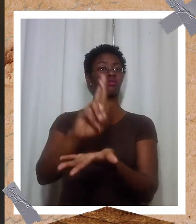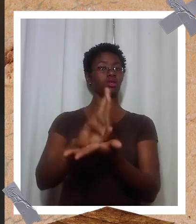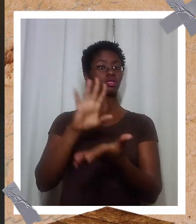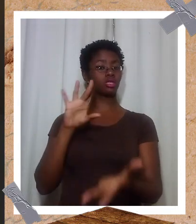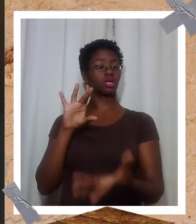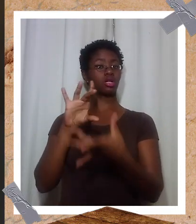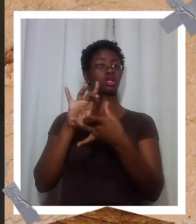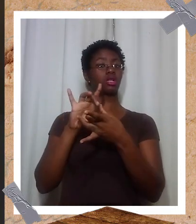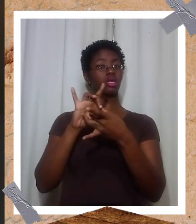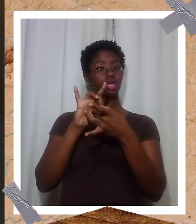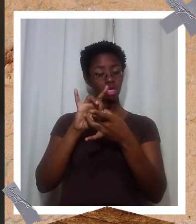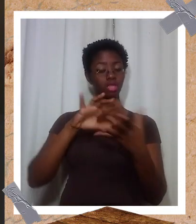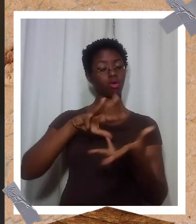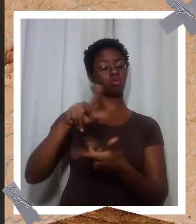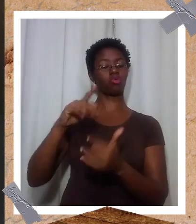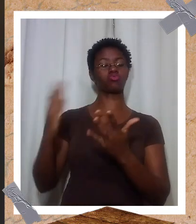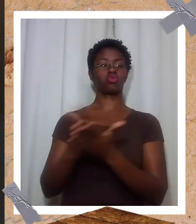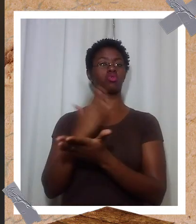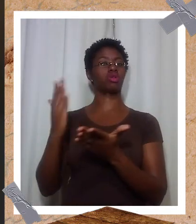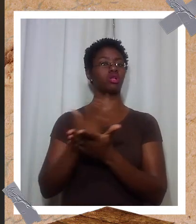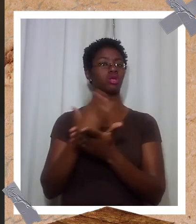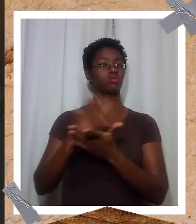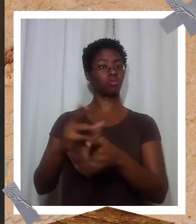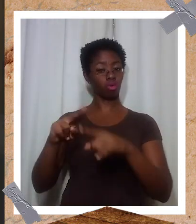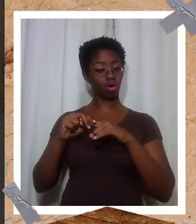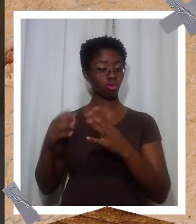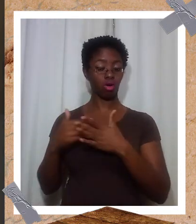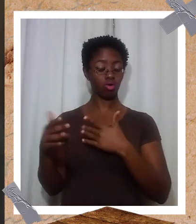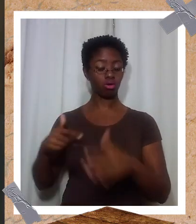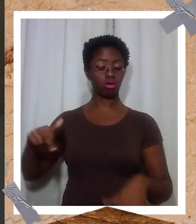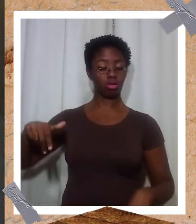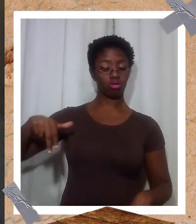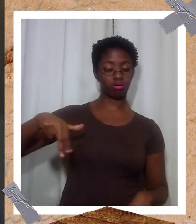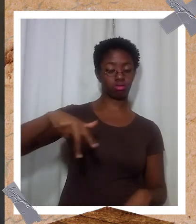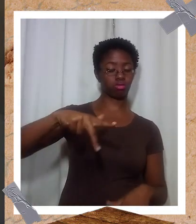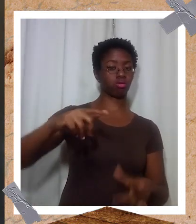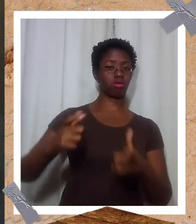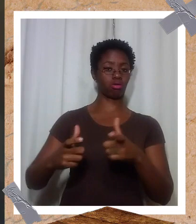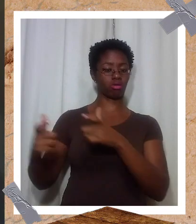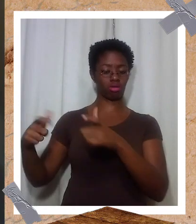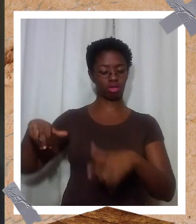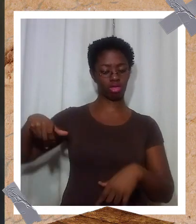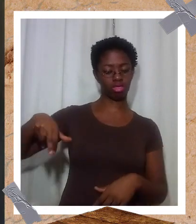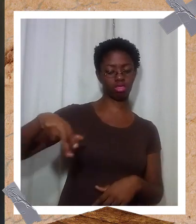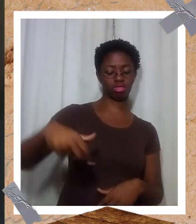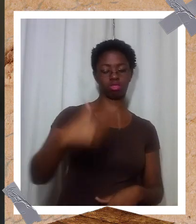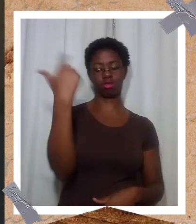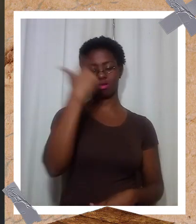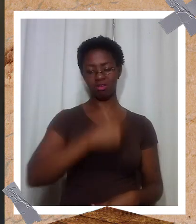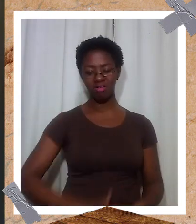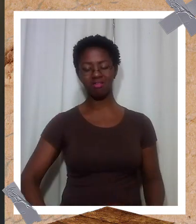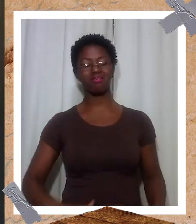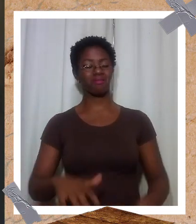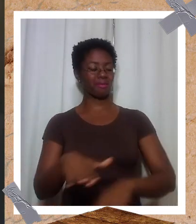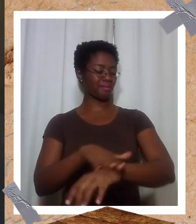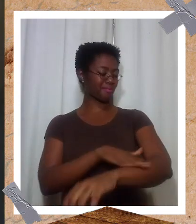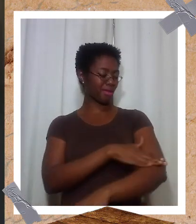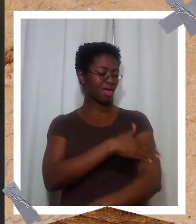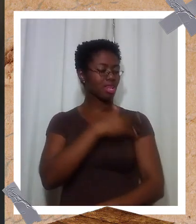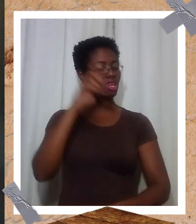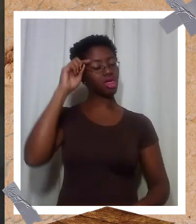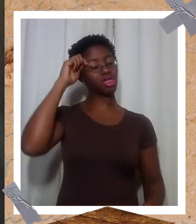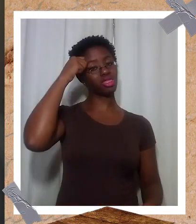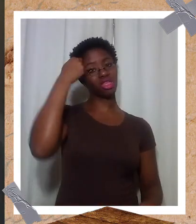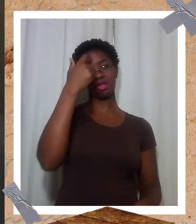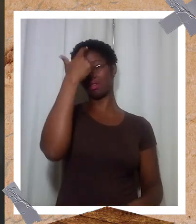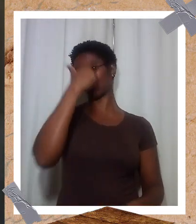ao universo do livro, né? Porque por onde eu ando, esse corpo negro, essa pele negra, sabe, com